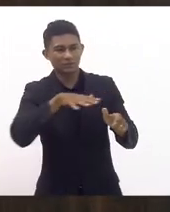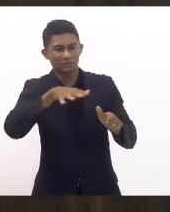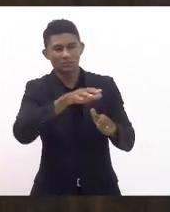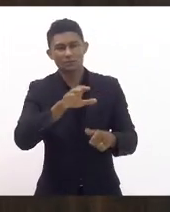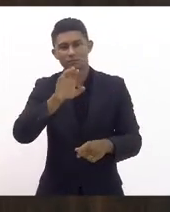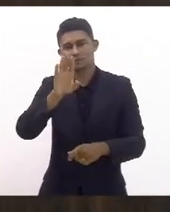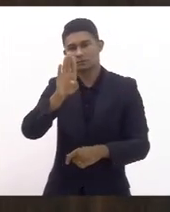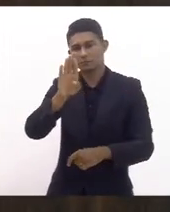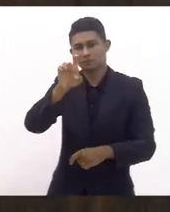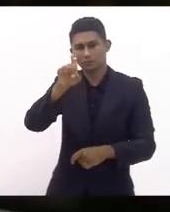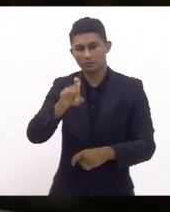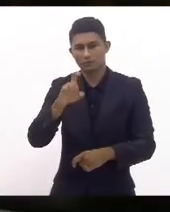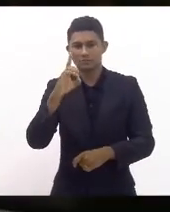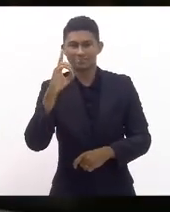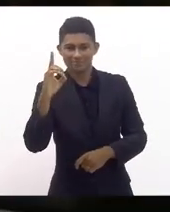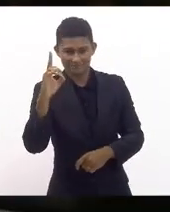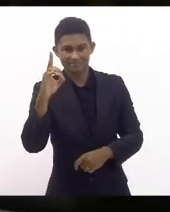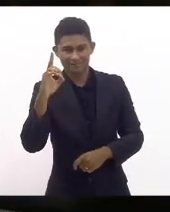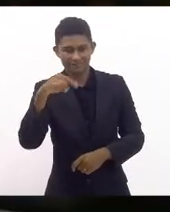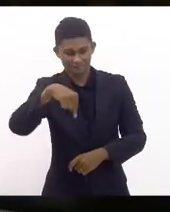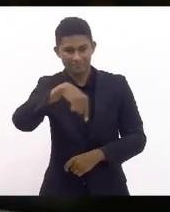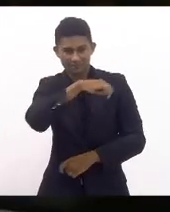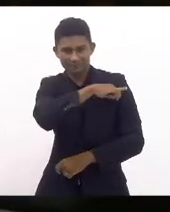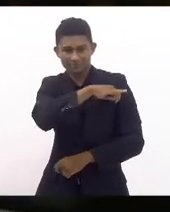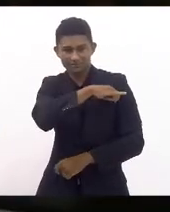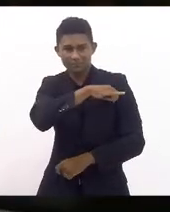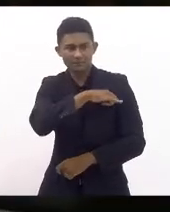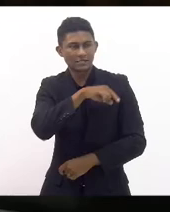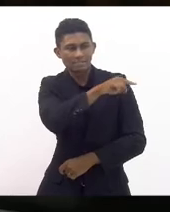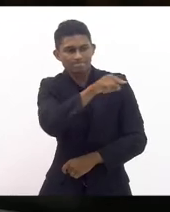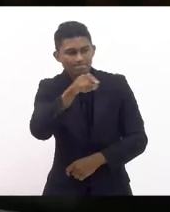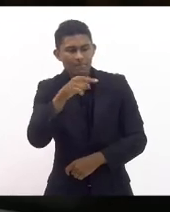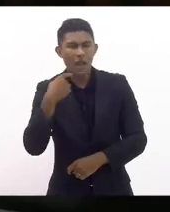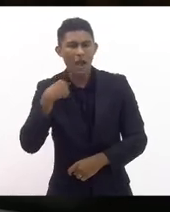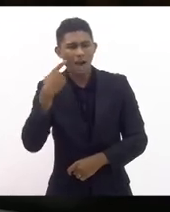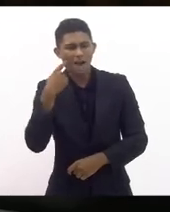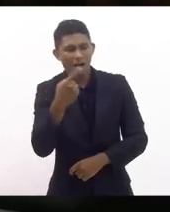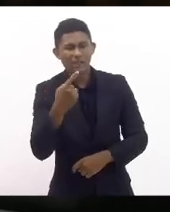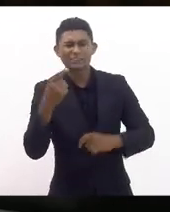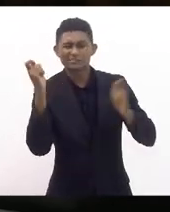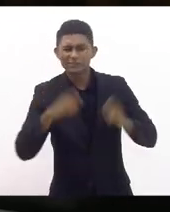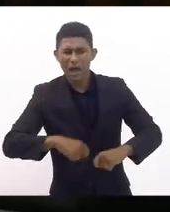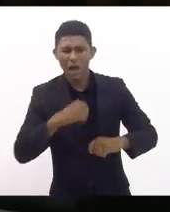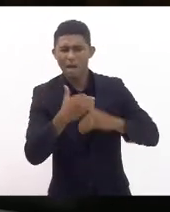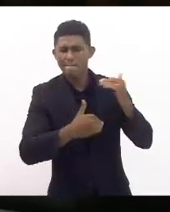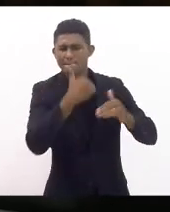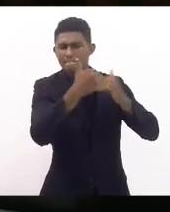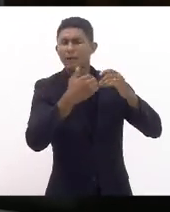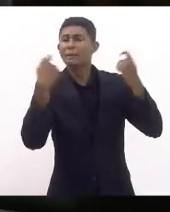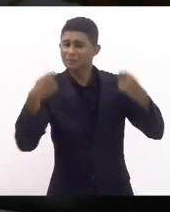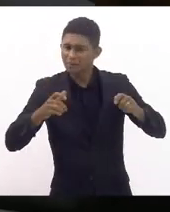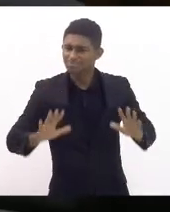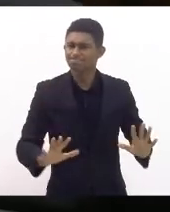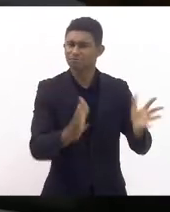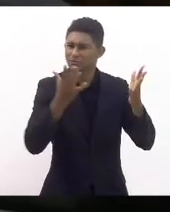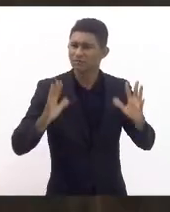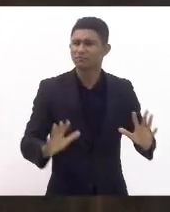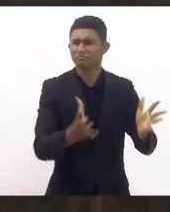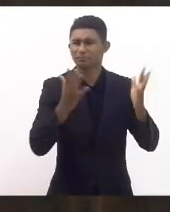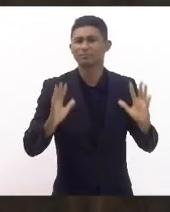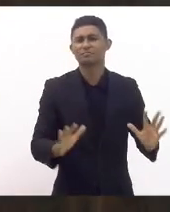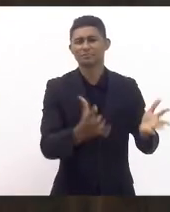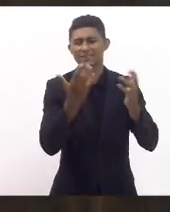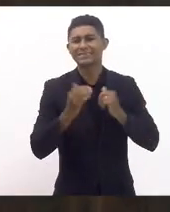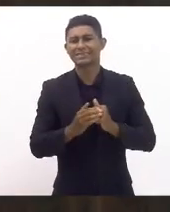tem consigo um potencial de desenvolvimento que precisa ainda ser melhor explorado. Não vai falar aqui que Duque